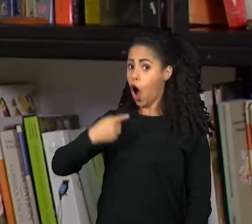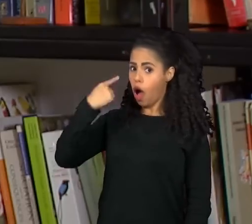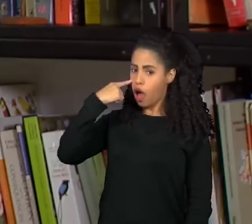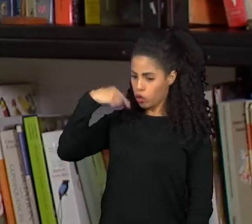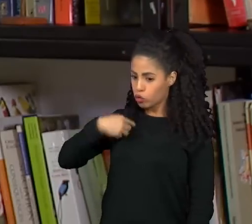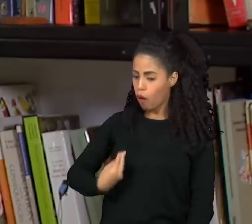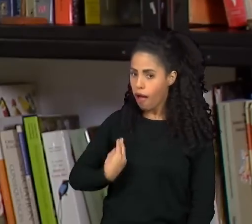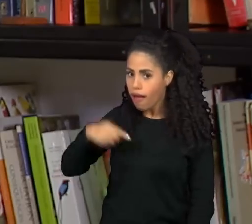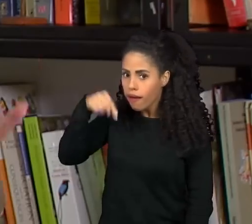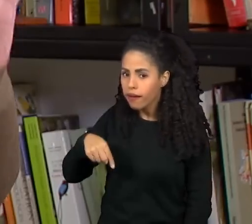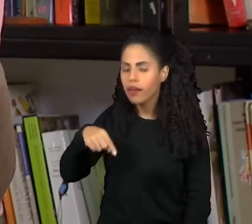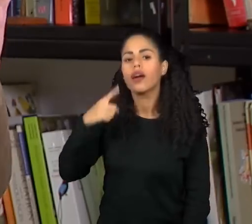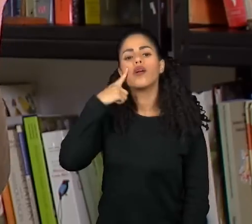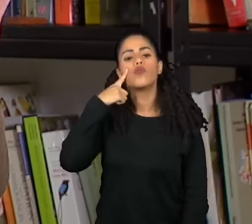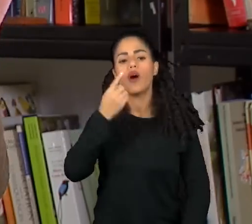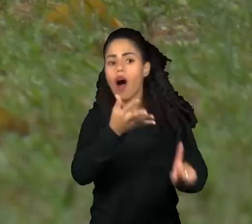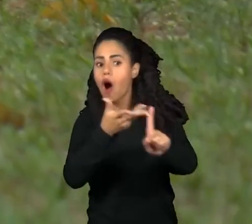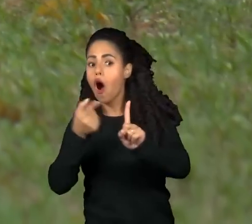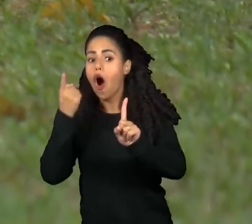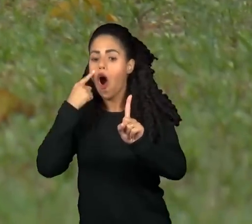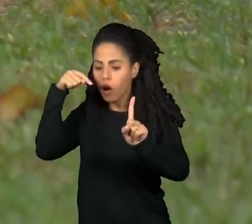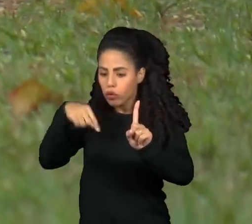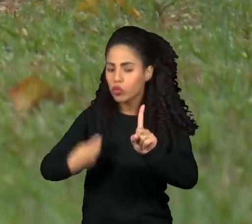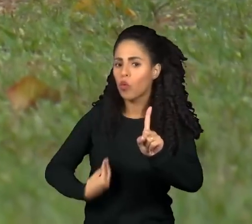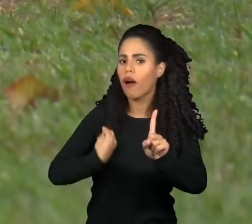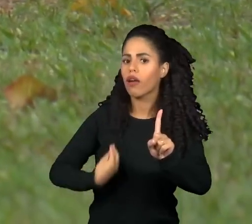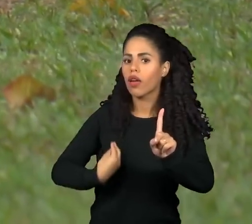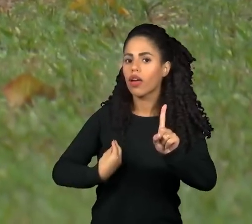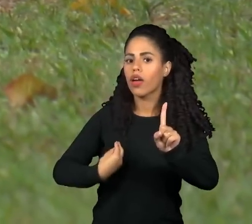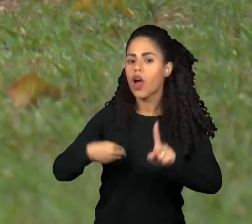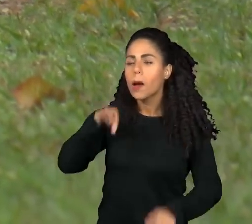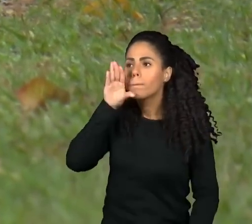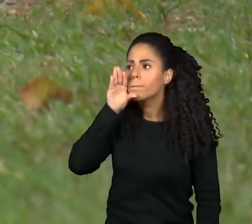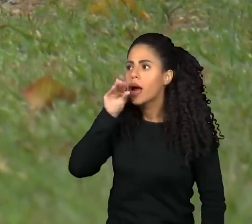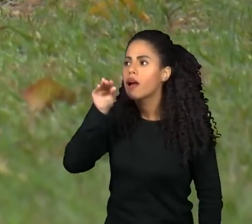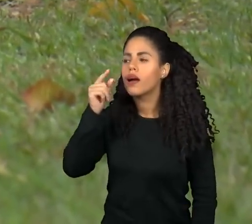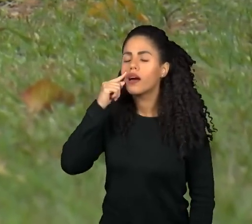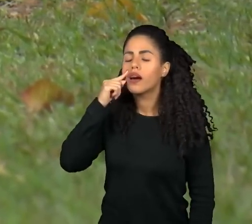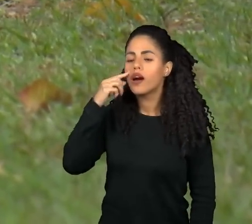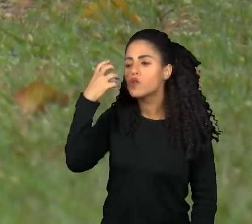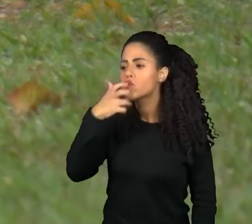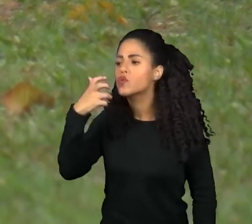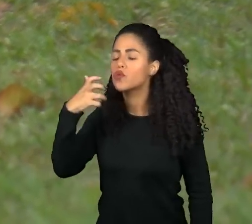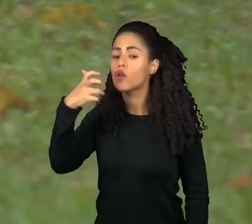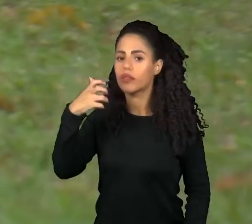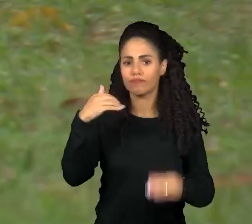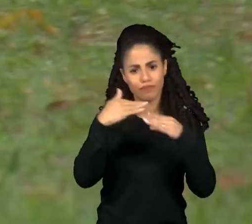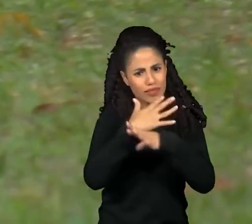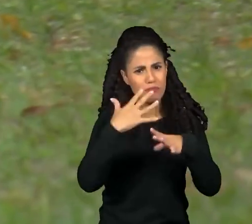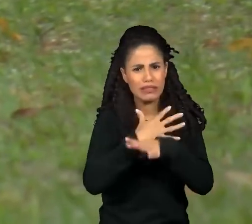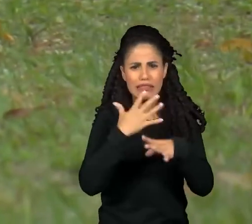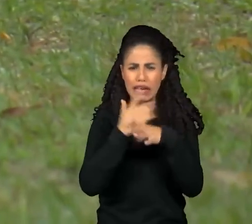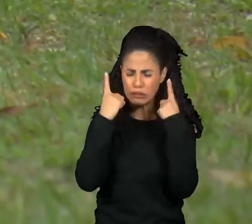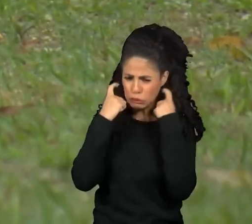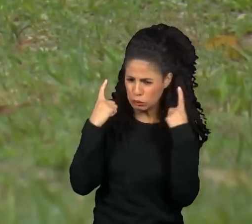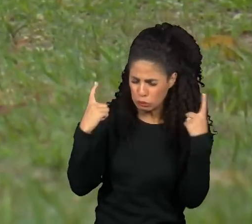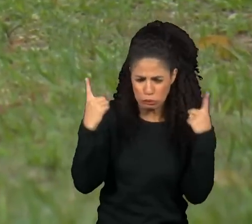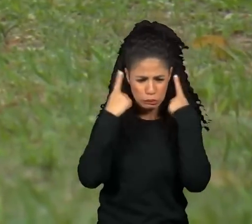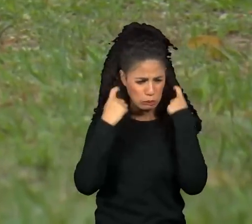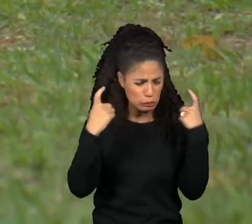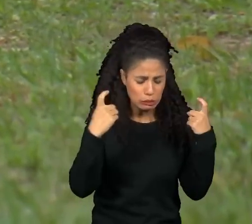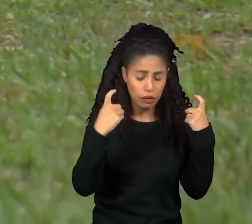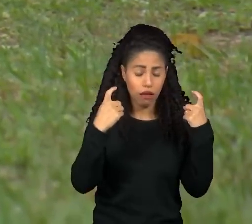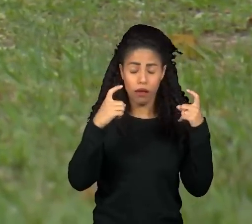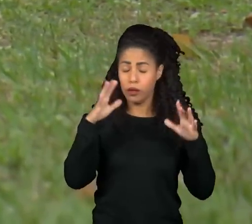outros indivíduos da espécie, estou aqui. O som precisa ser disseminado. Numa cidade muito barulhenta, tem